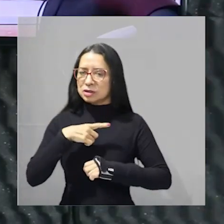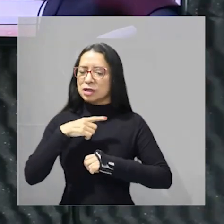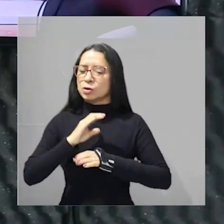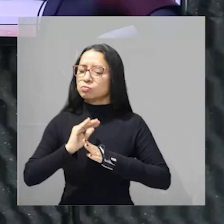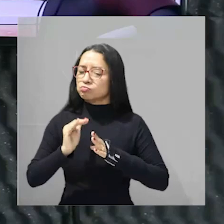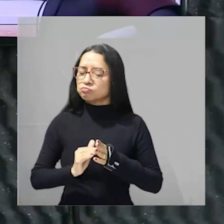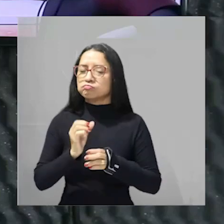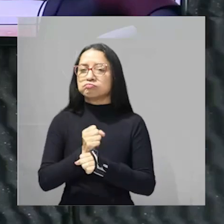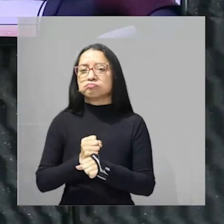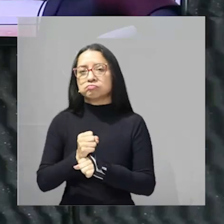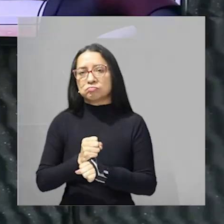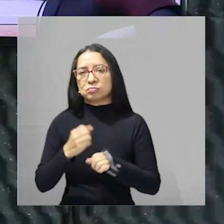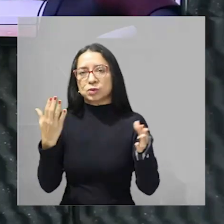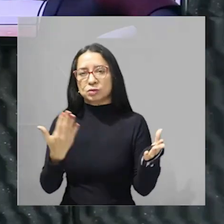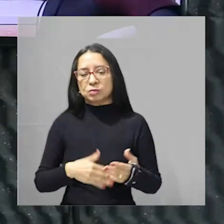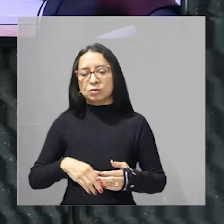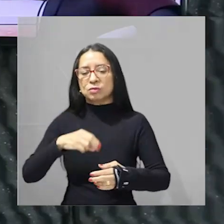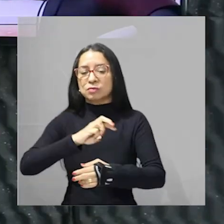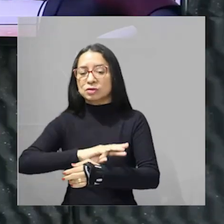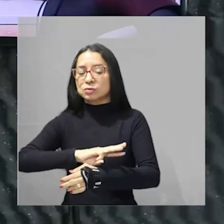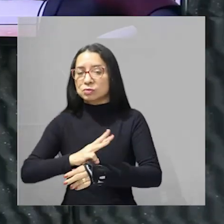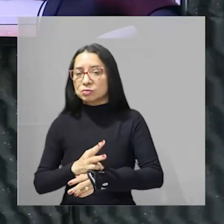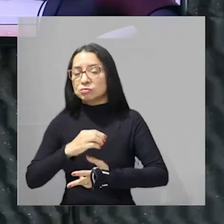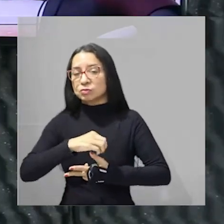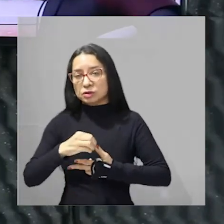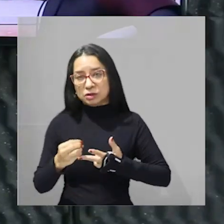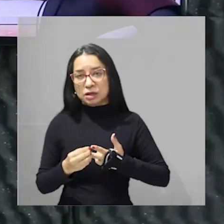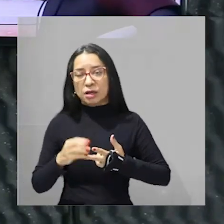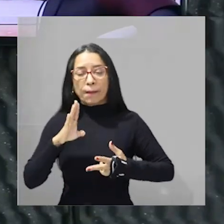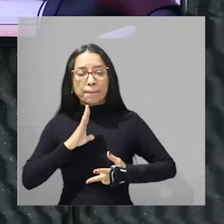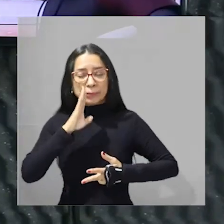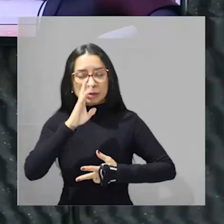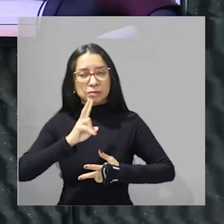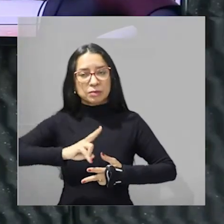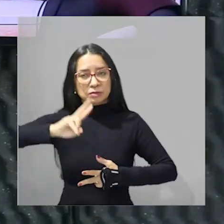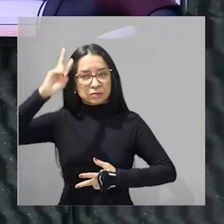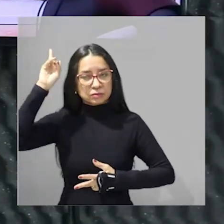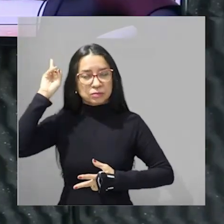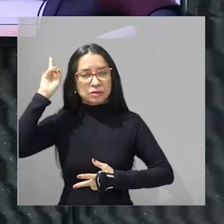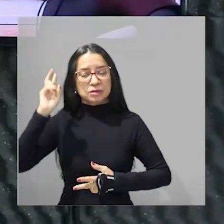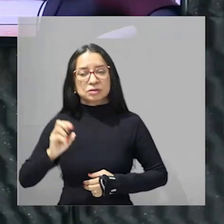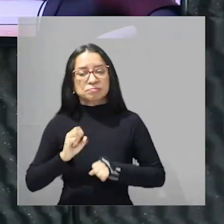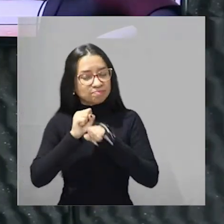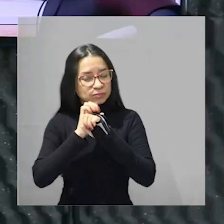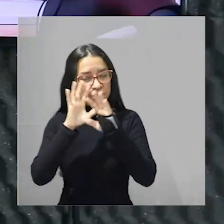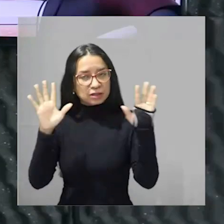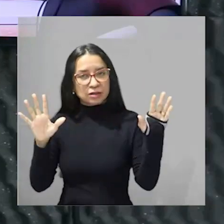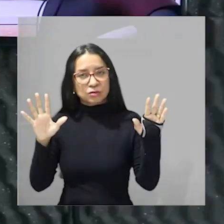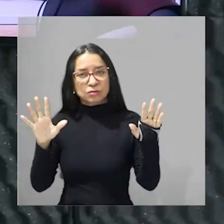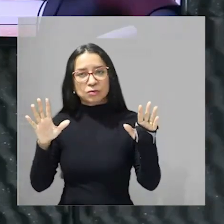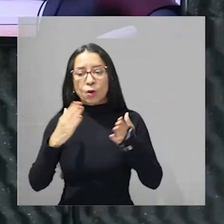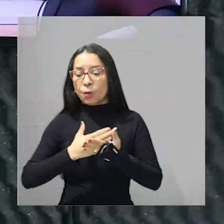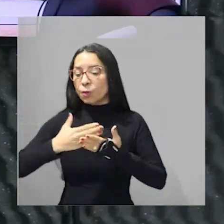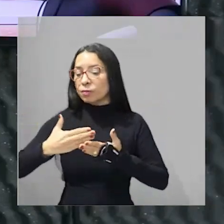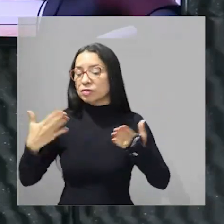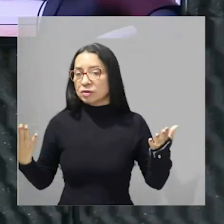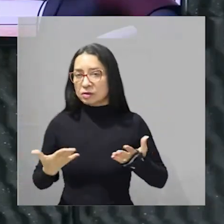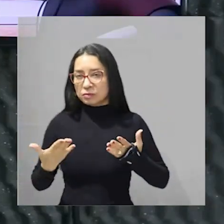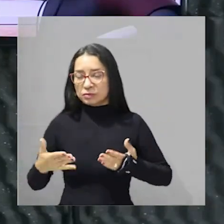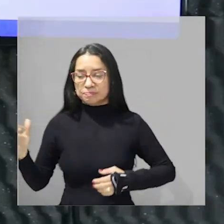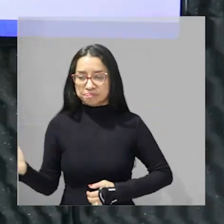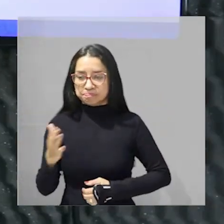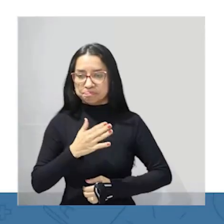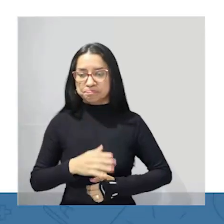anos na prova do Enem, na prova da UEMA, nos principais aí certames de vestibular. Ficou claro? Então, vamos partir para cima. Vamos